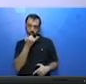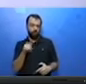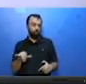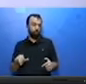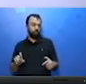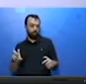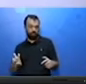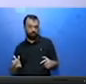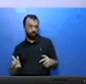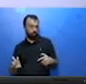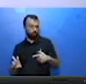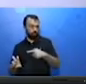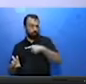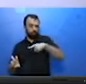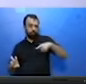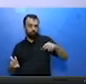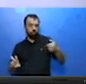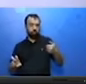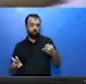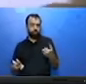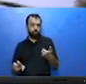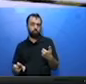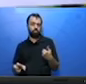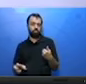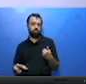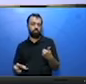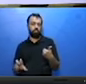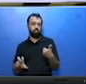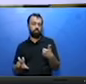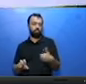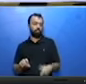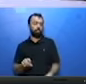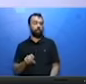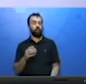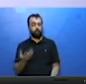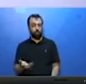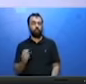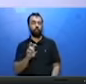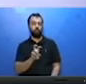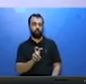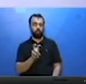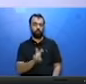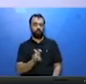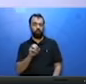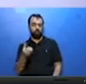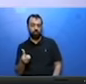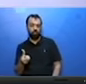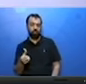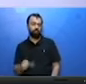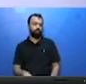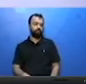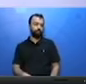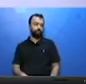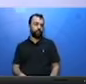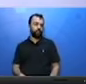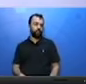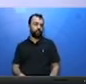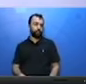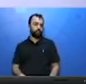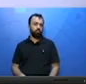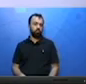5 e aqui é o 6, que está 1 abaixo do 7. Também está de 1 em 1. Então o ponto A é